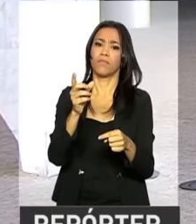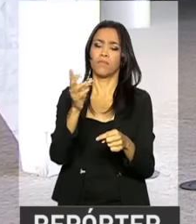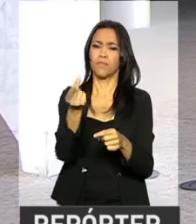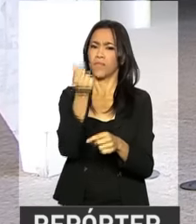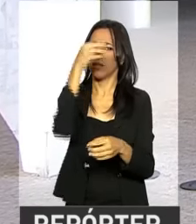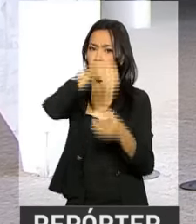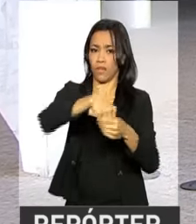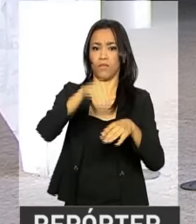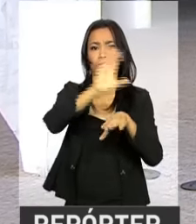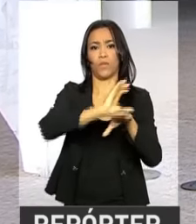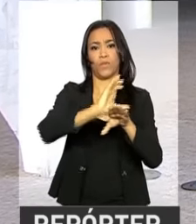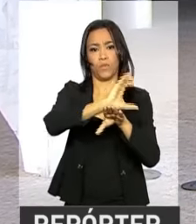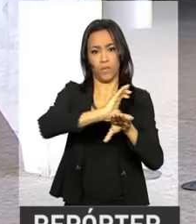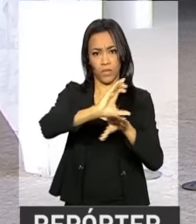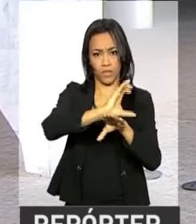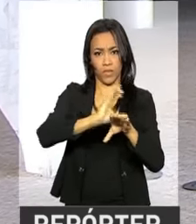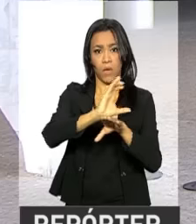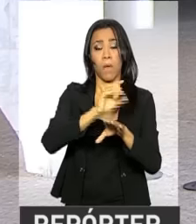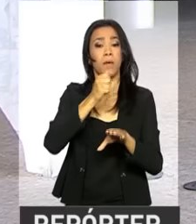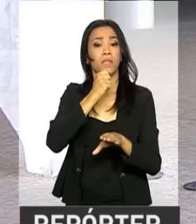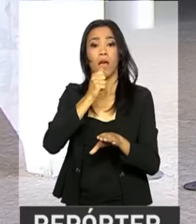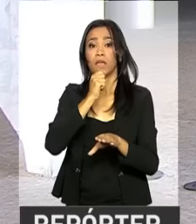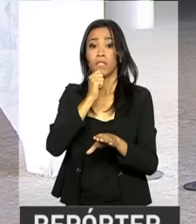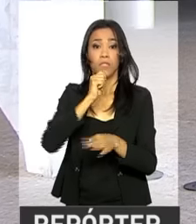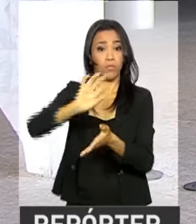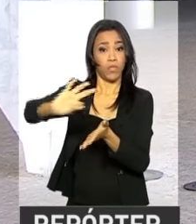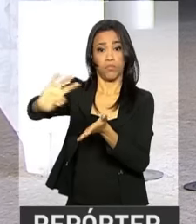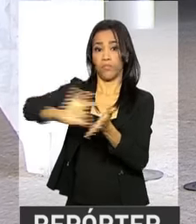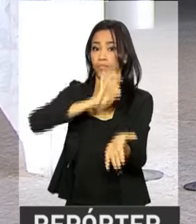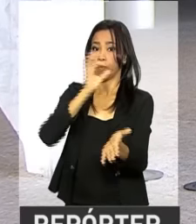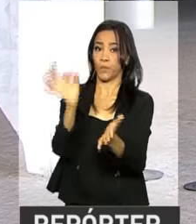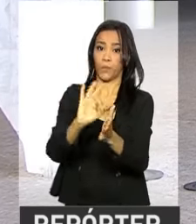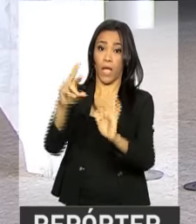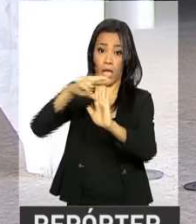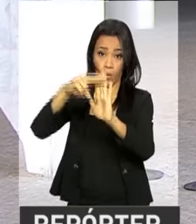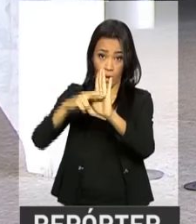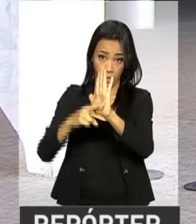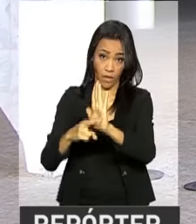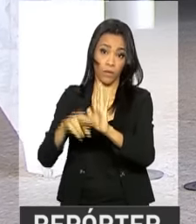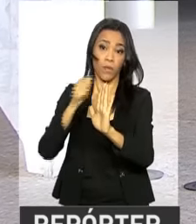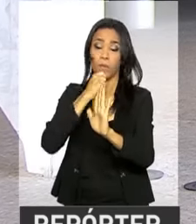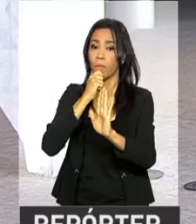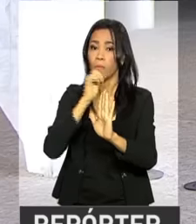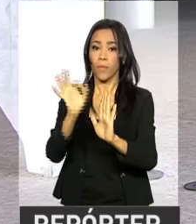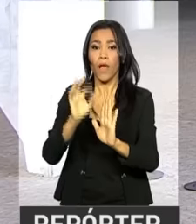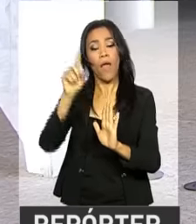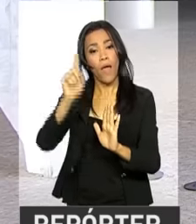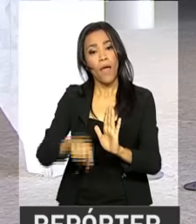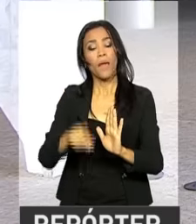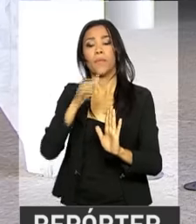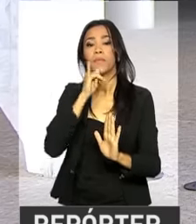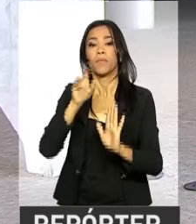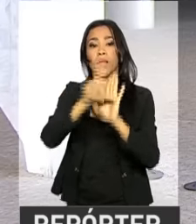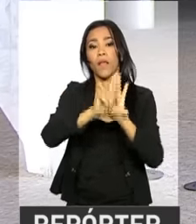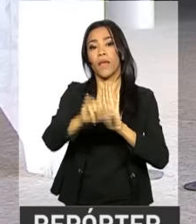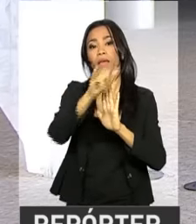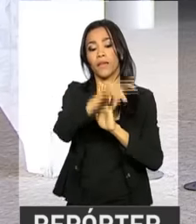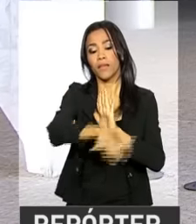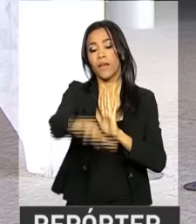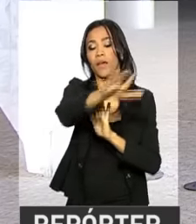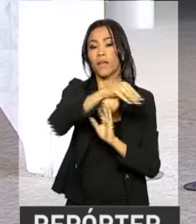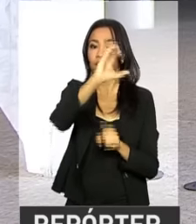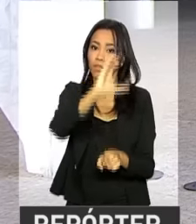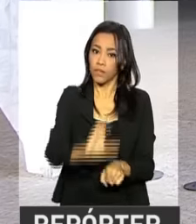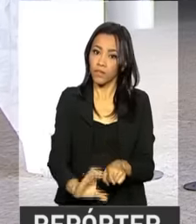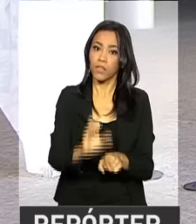a Constituição e que não havia sido regulamentado até agora e que serve para aplicar leis relacionadas aos direitos da